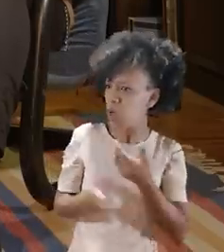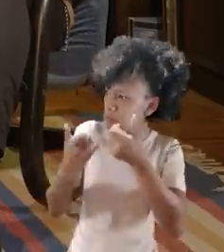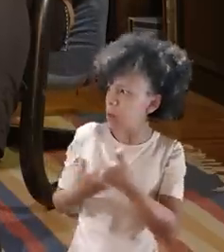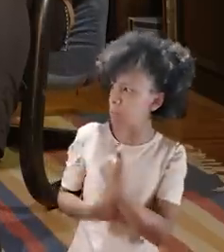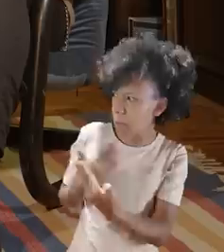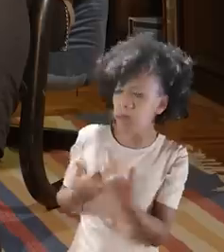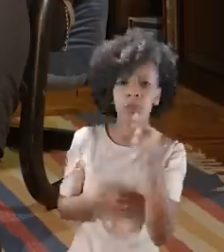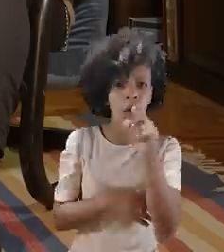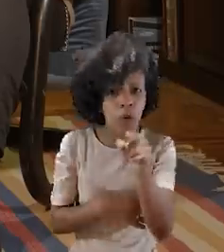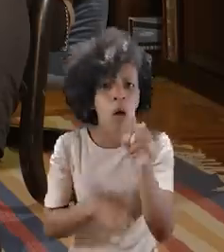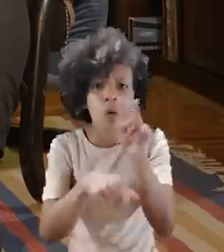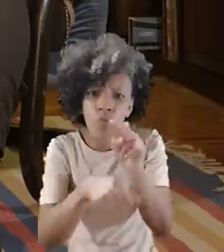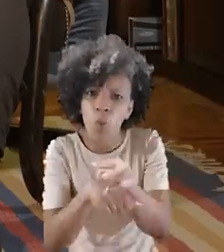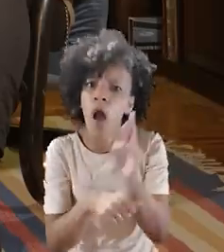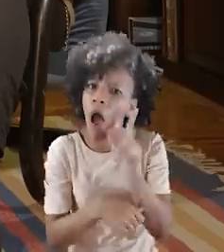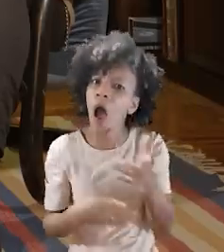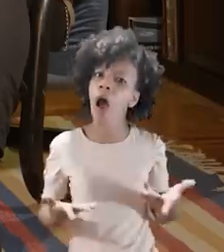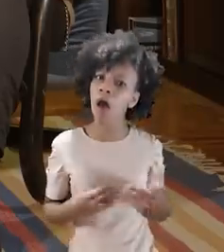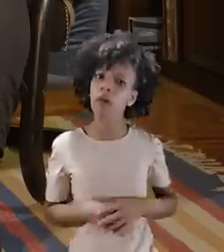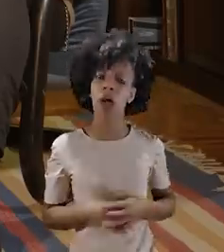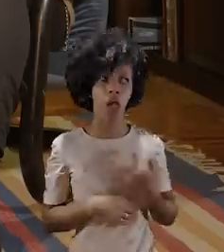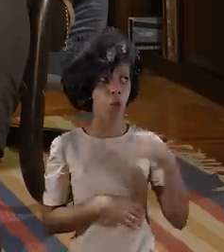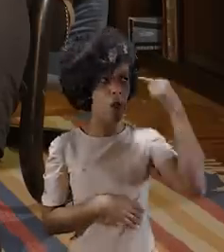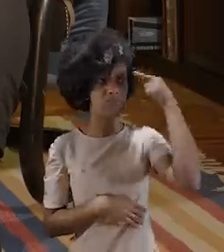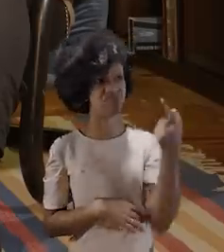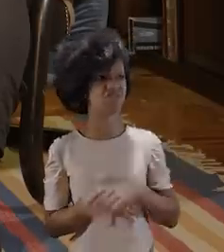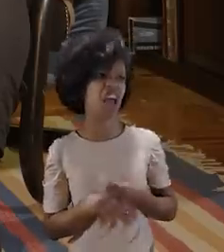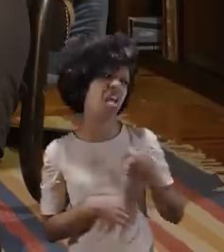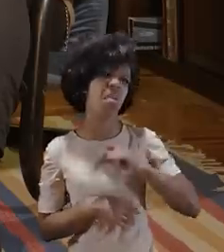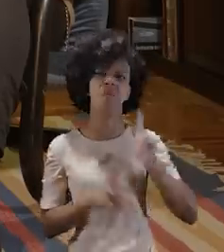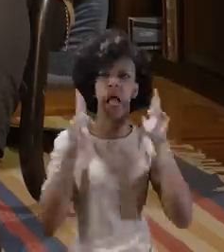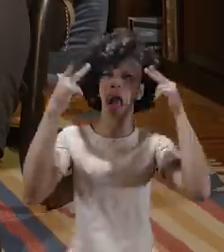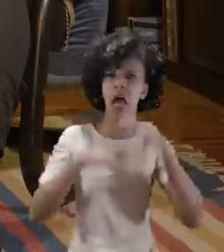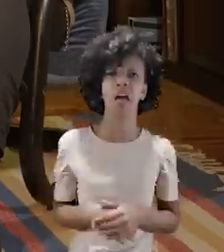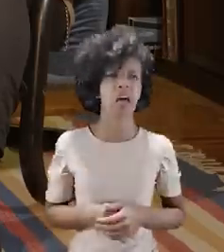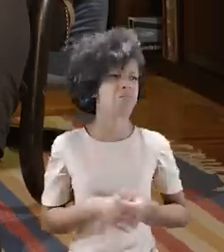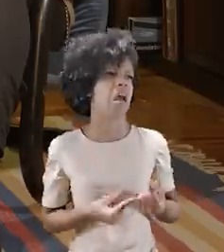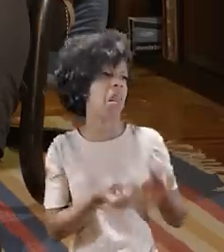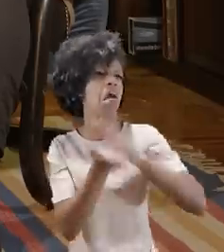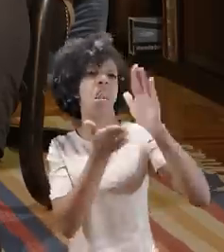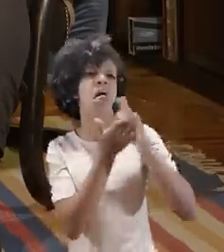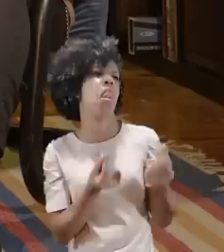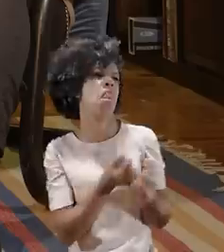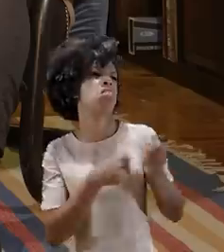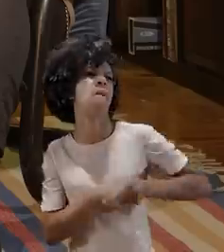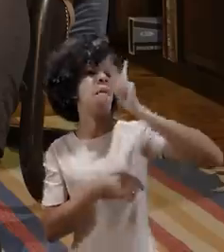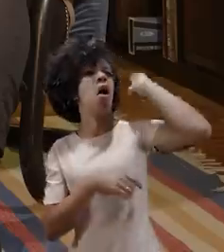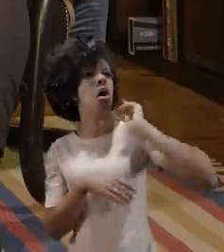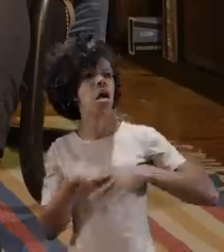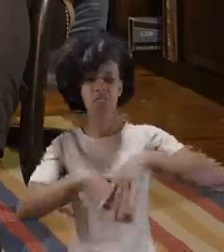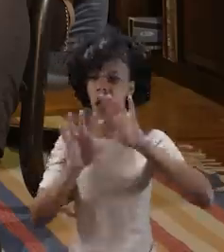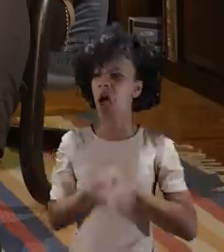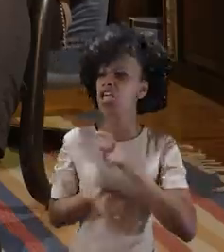eu falo para vocês mano se cuidar do eu era um cara que tinha esse pensamento Não Precisa cortar cabelo gastar dinheiro com essa você que a